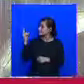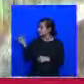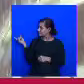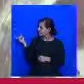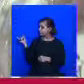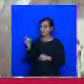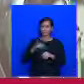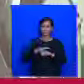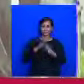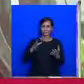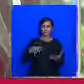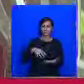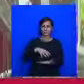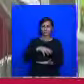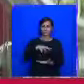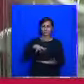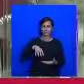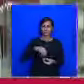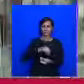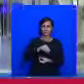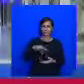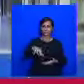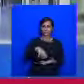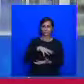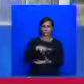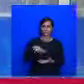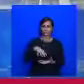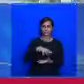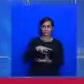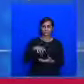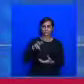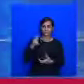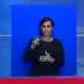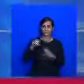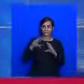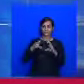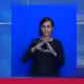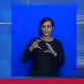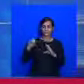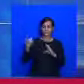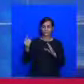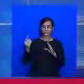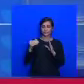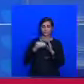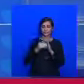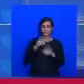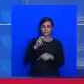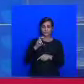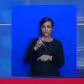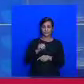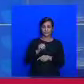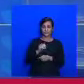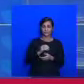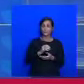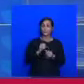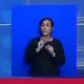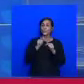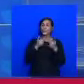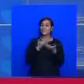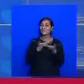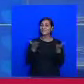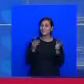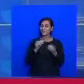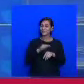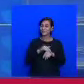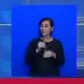valendo Globo carregado embaralhando 50 bolas numeradas de 0 a 50 boa sorte